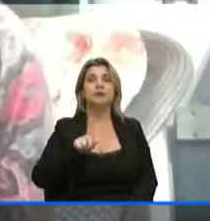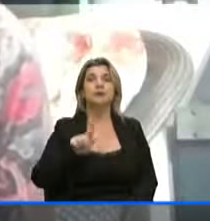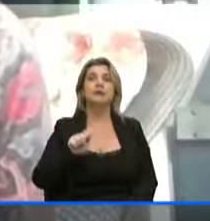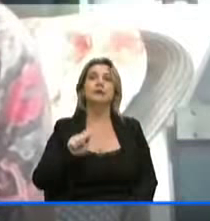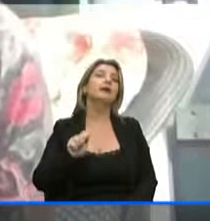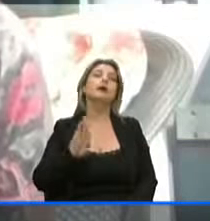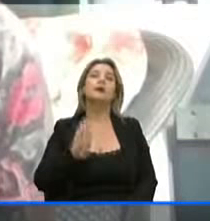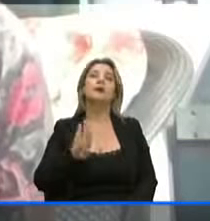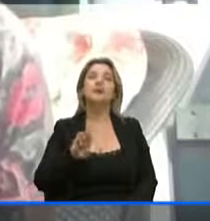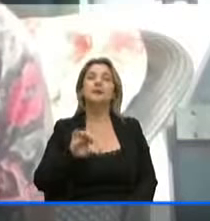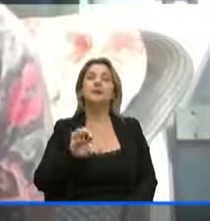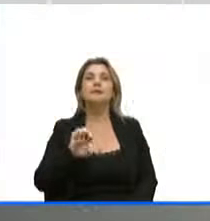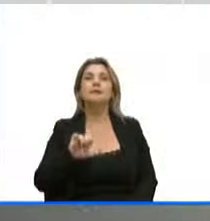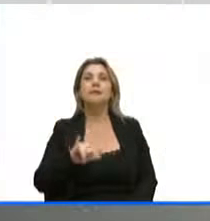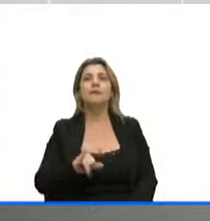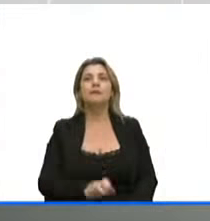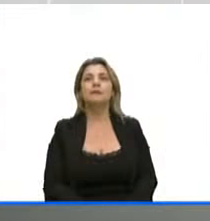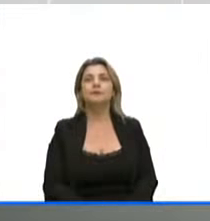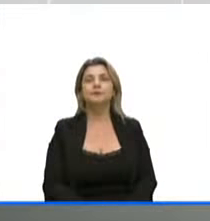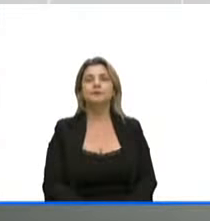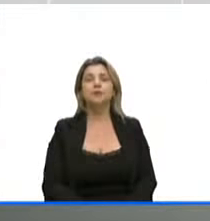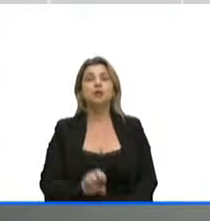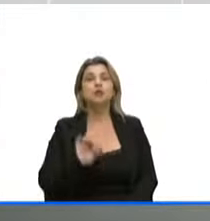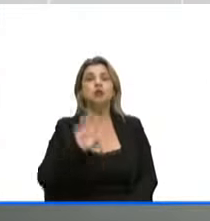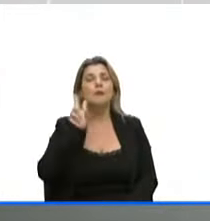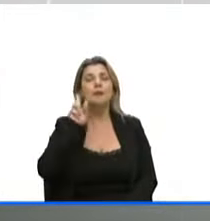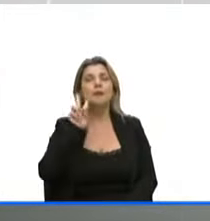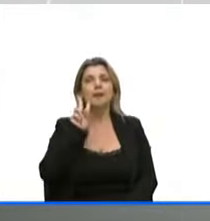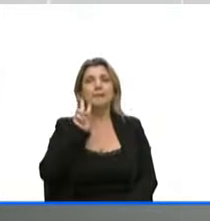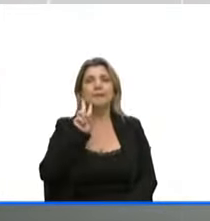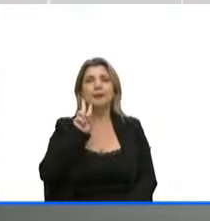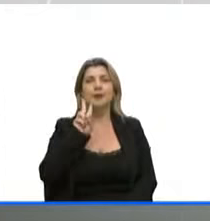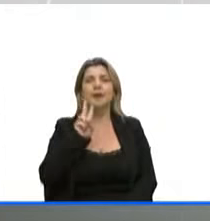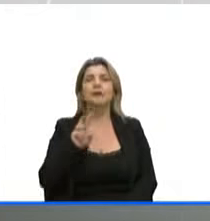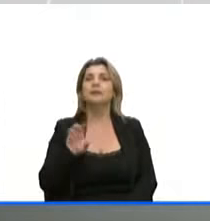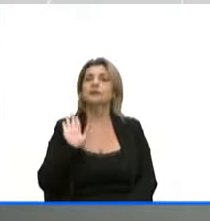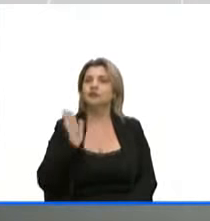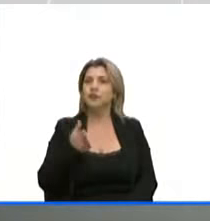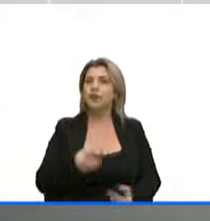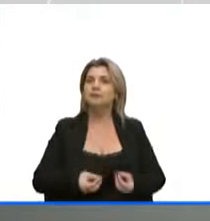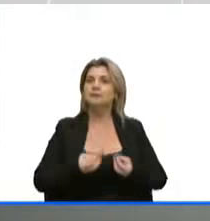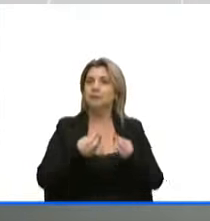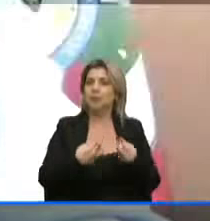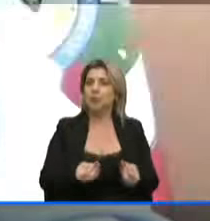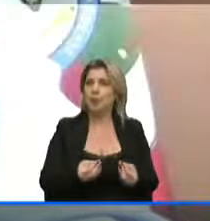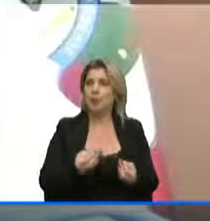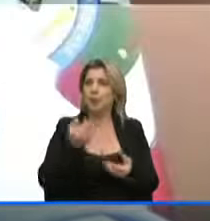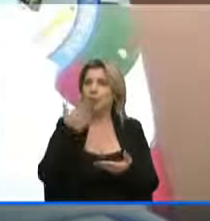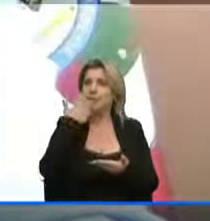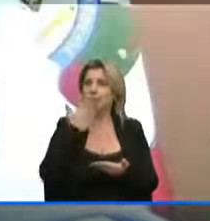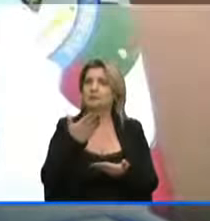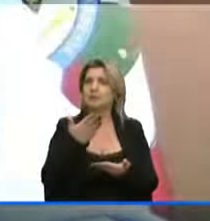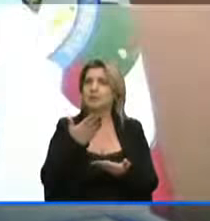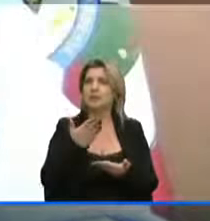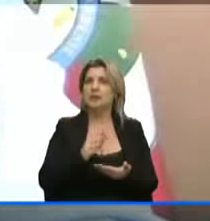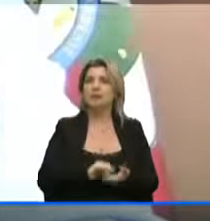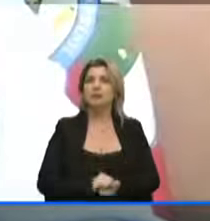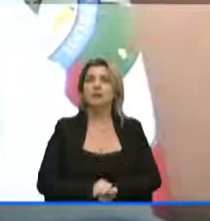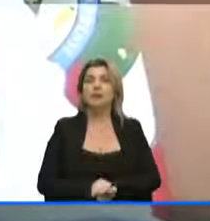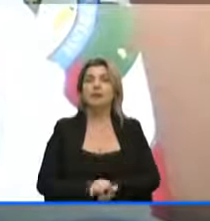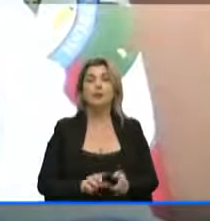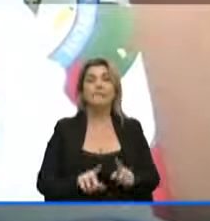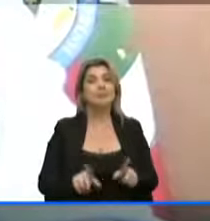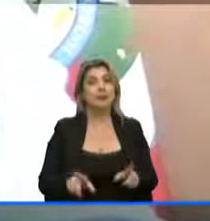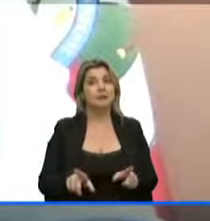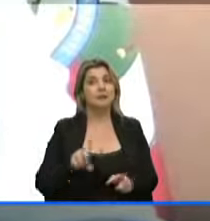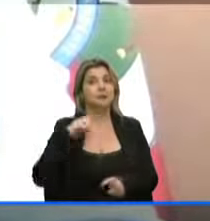Não, apenas para lembrar que, claro, não seria o caso, porque ele já entregou o parecer, né? Mas aqueles parlamentares que não entregam o parecer em 2 semanas, há previsão